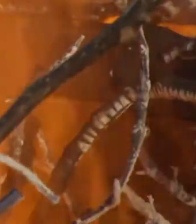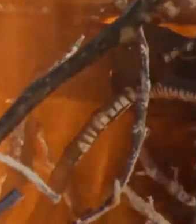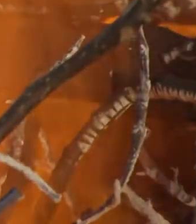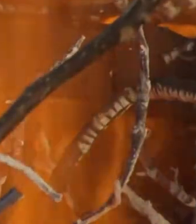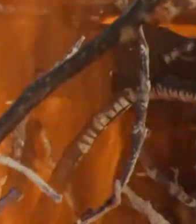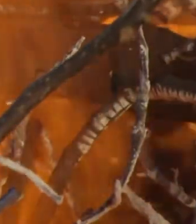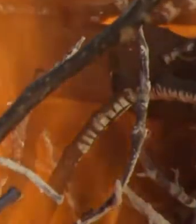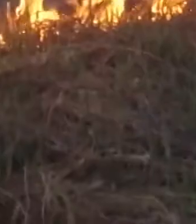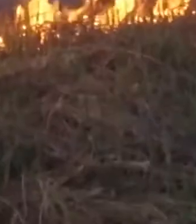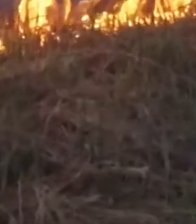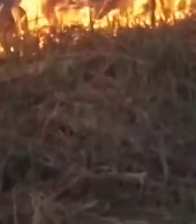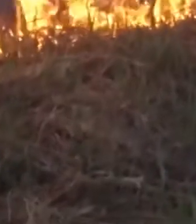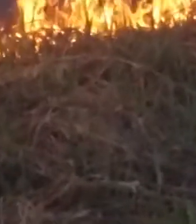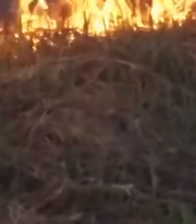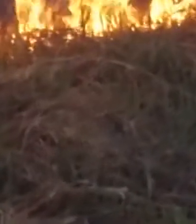queimadas.